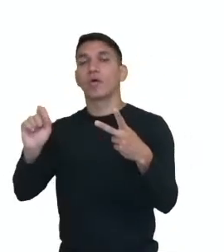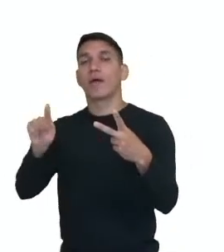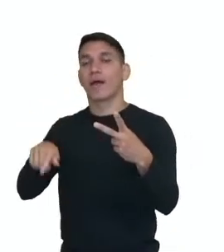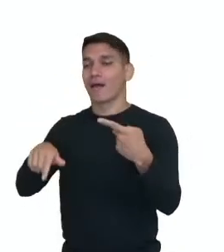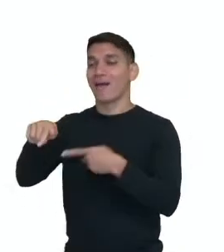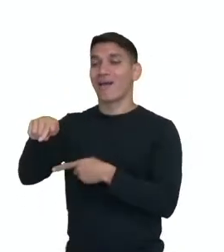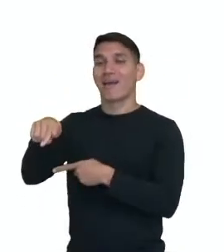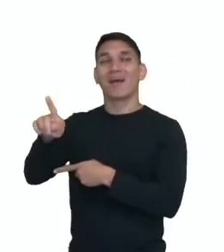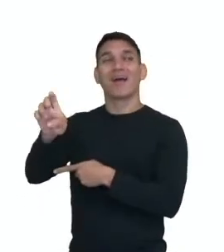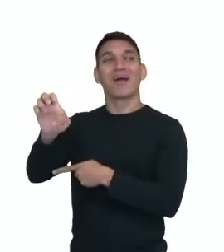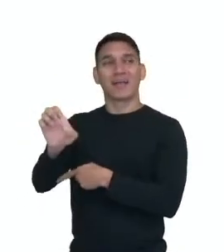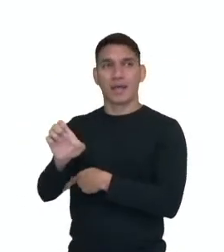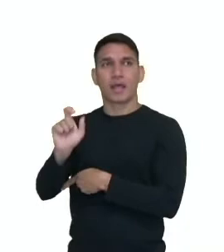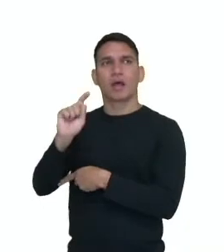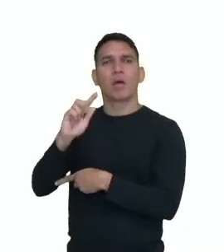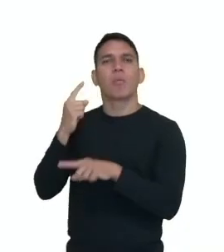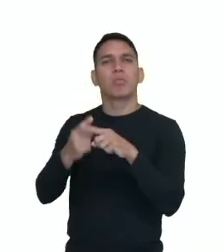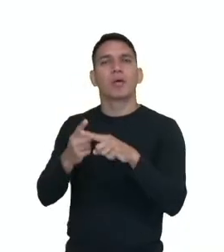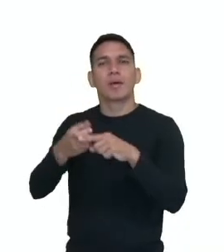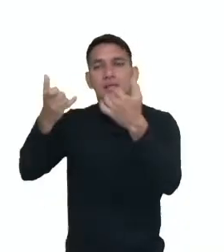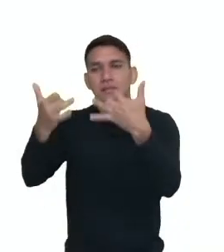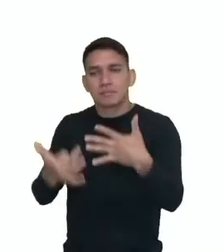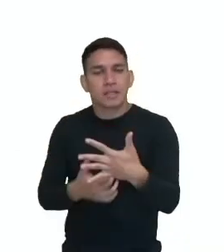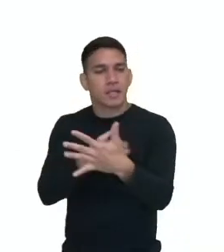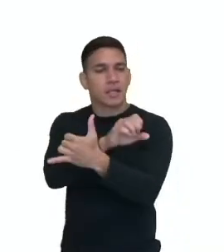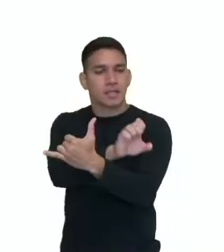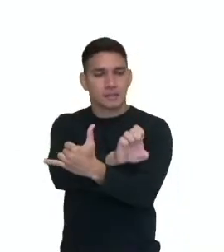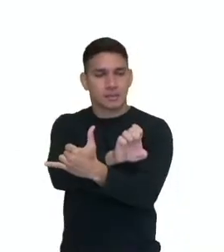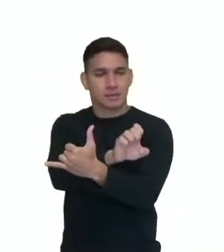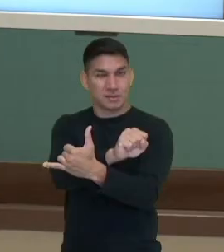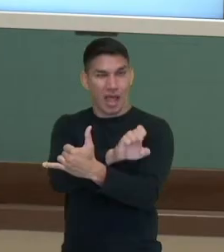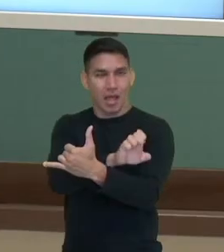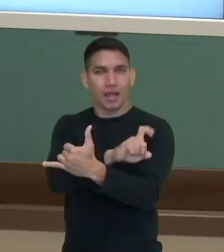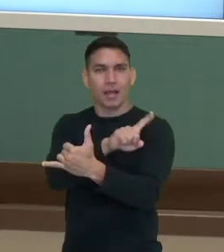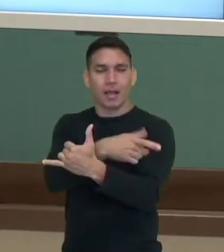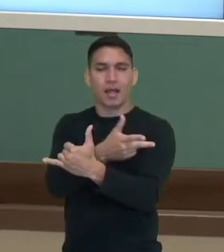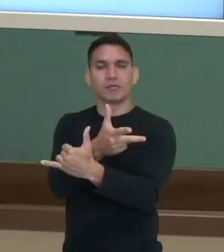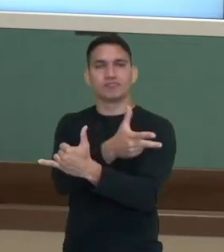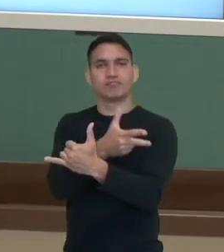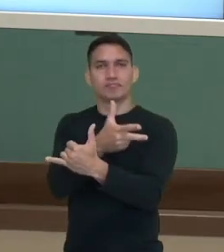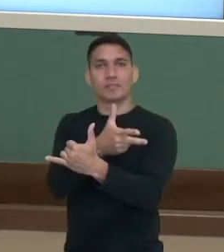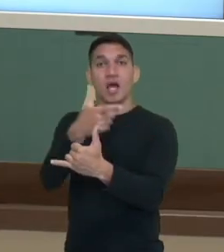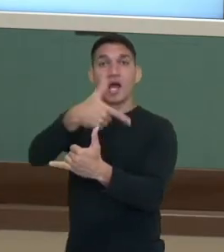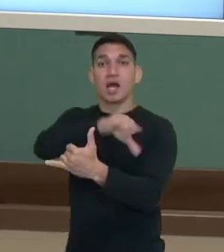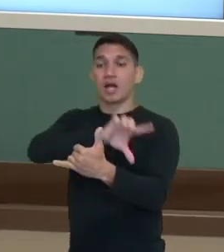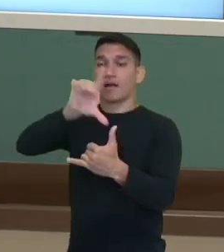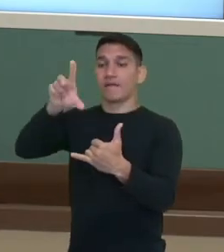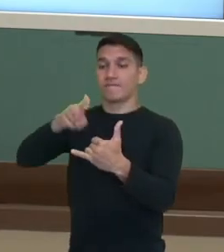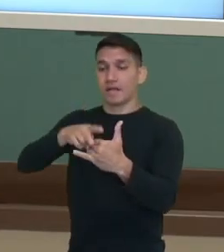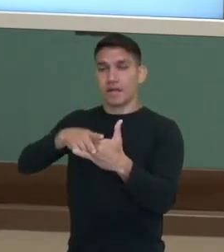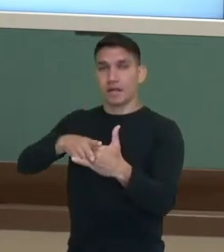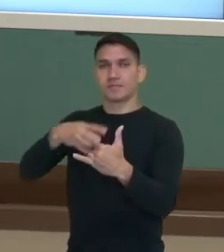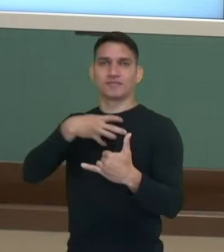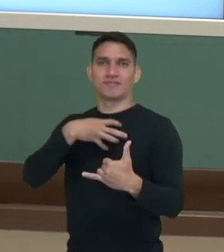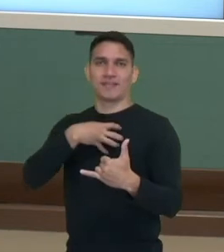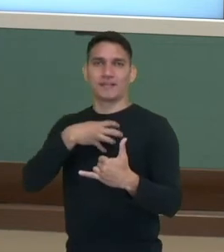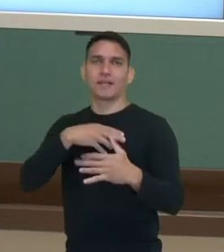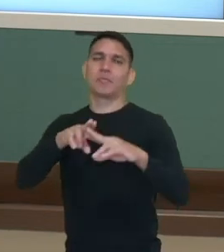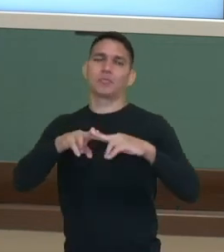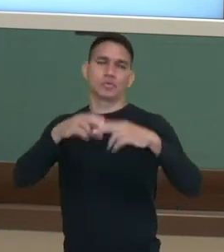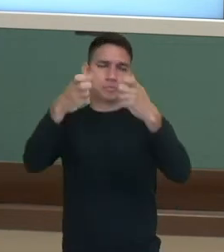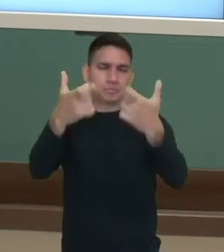justifica o pronome oblíquo se estar antes do verbo sentiam. Então, tudo explicado, tudo justificado,